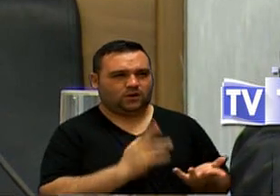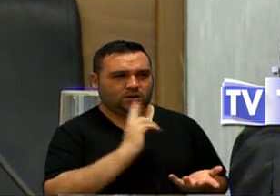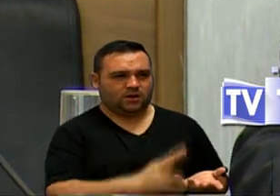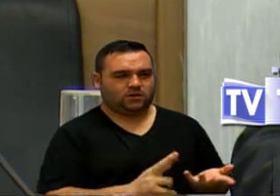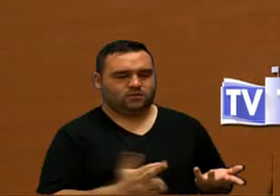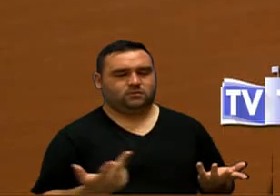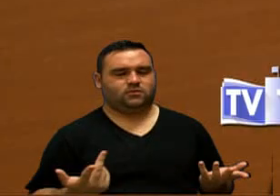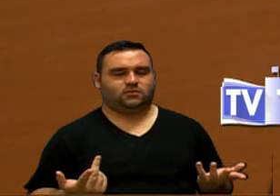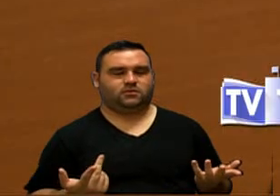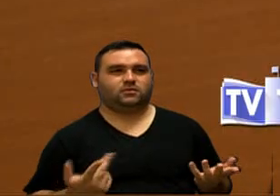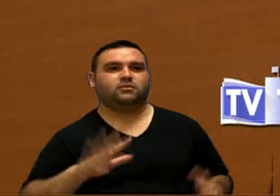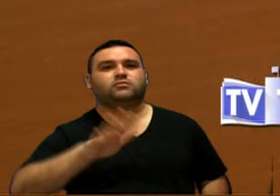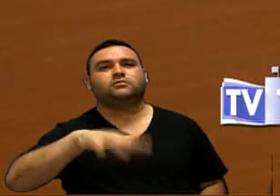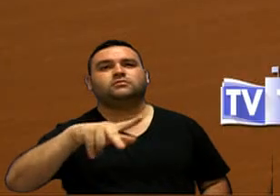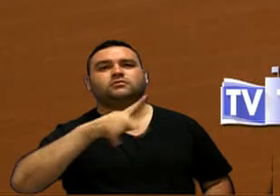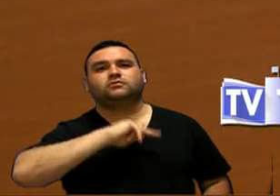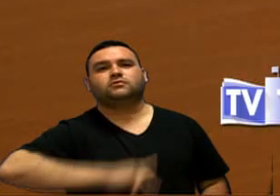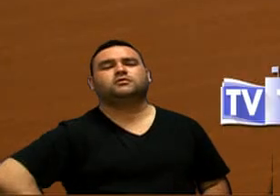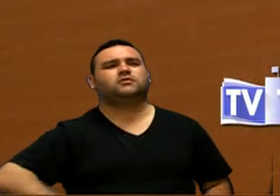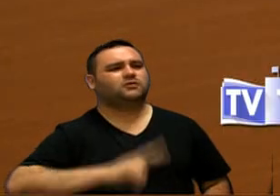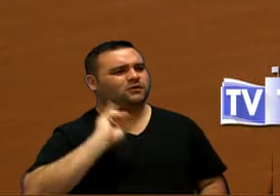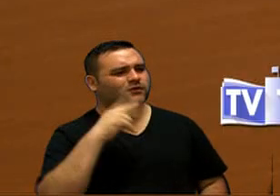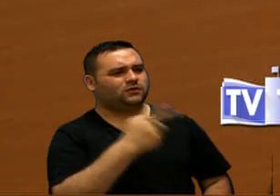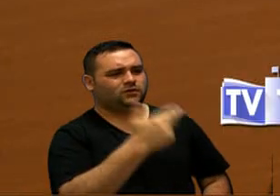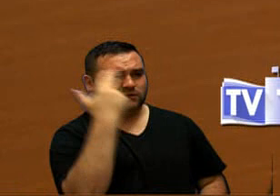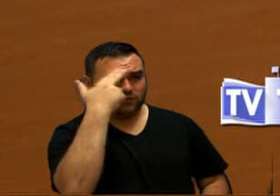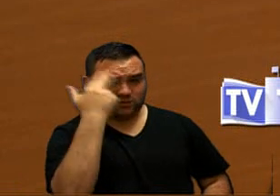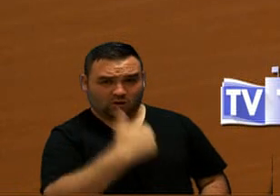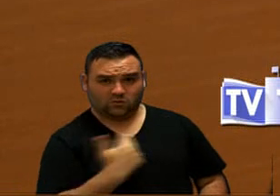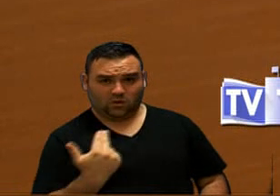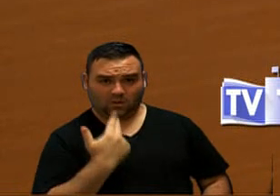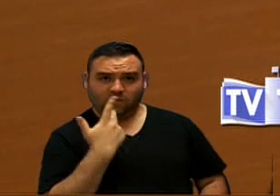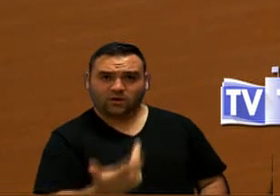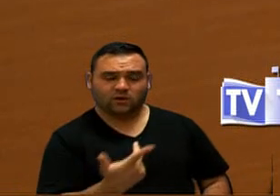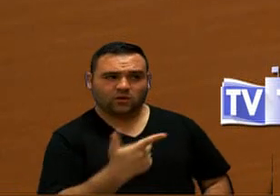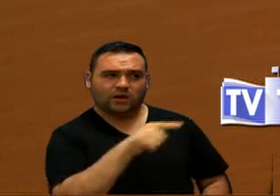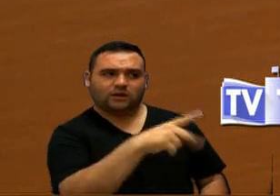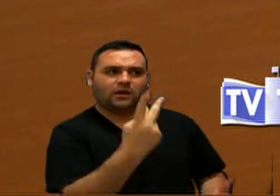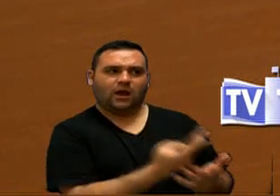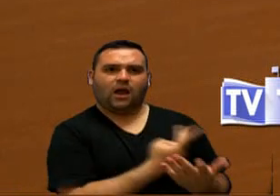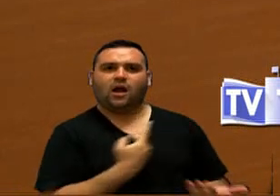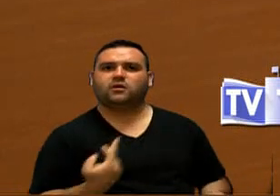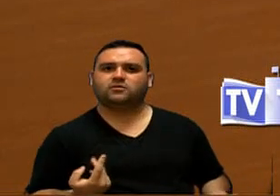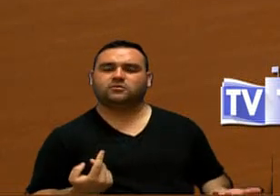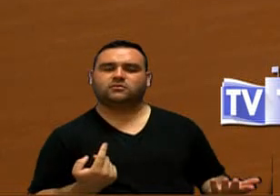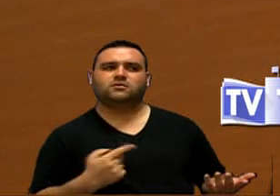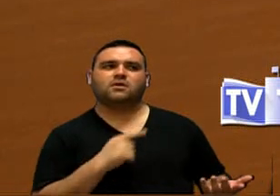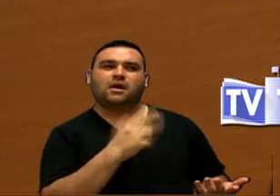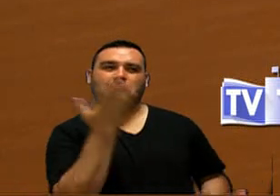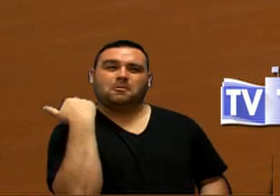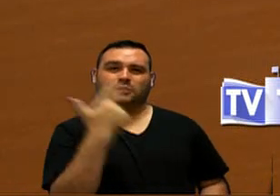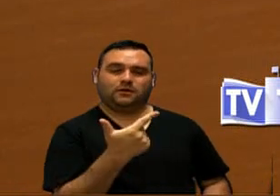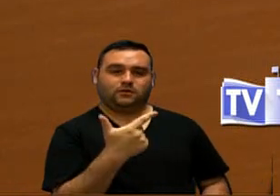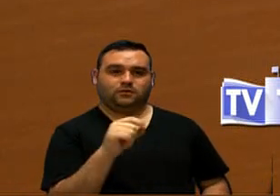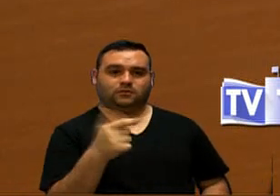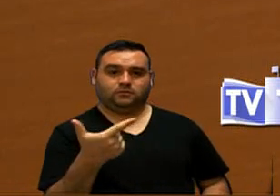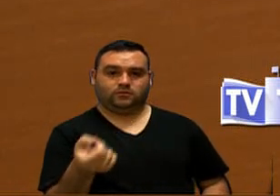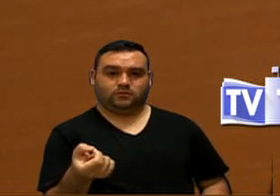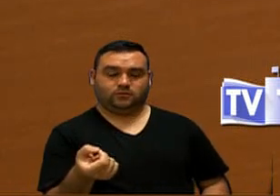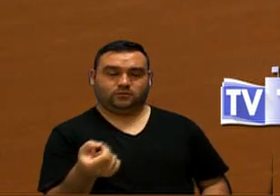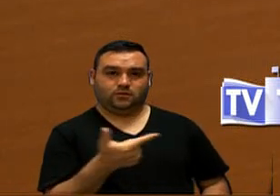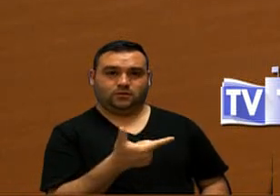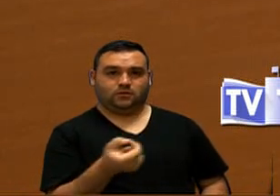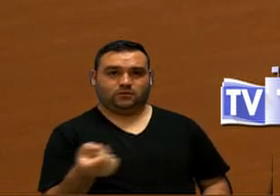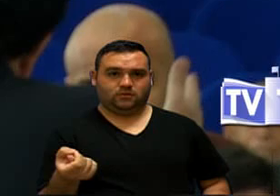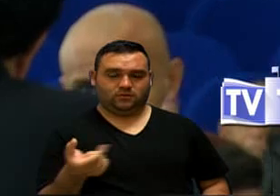resposta, presidente. O vereador Irineu citou meu nome de forma errônea. Em 2020,